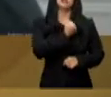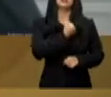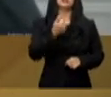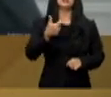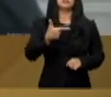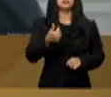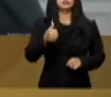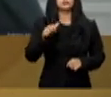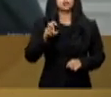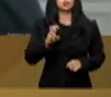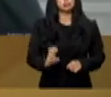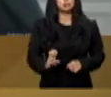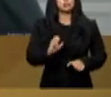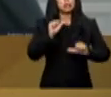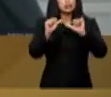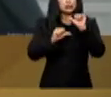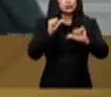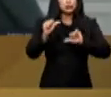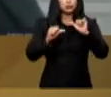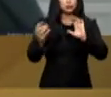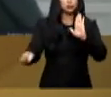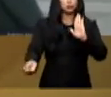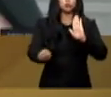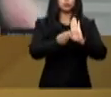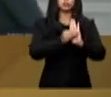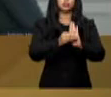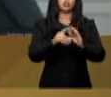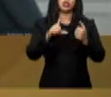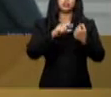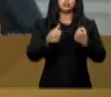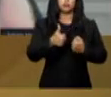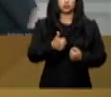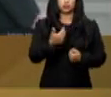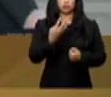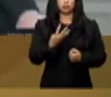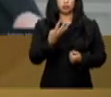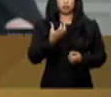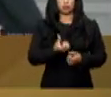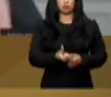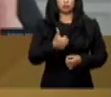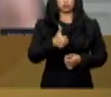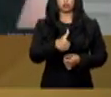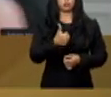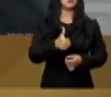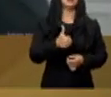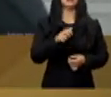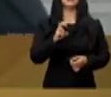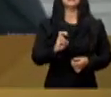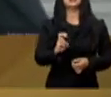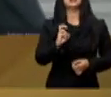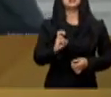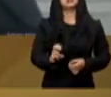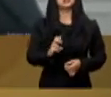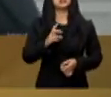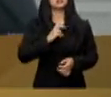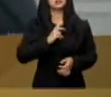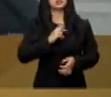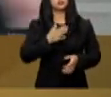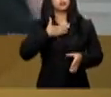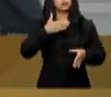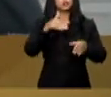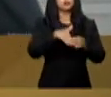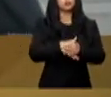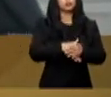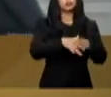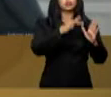que alterou os dispositivos, o artigo 146, 155, que reproduzo aqui no voto, mas deixarei de